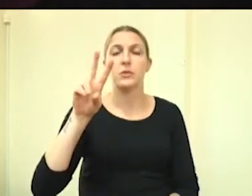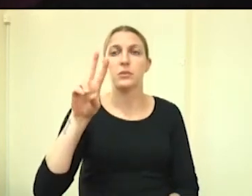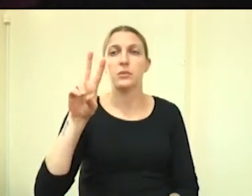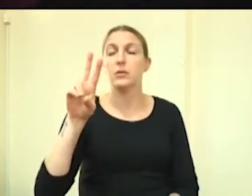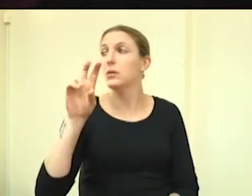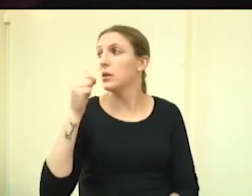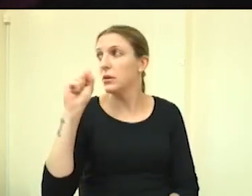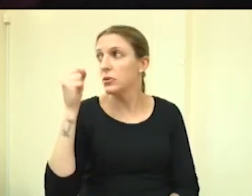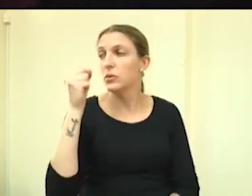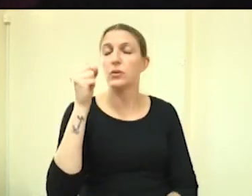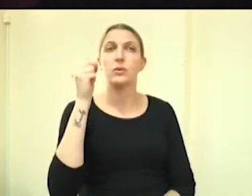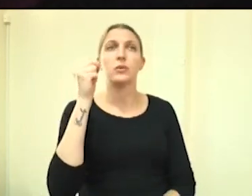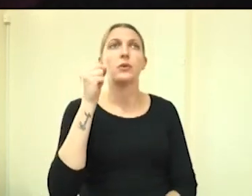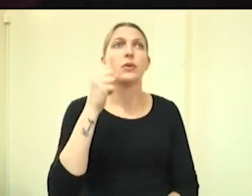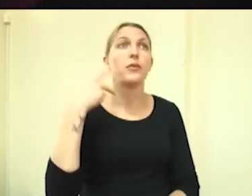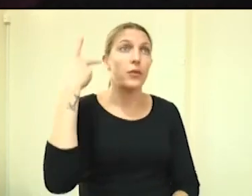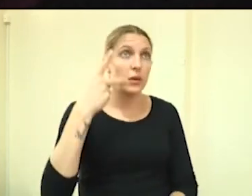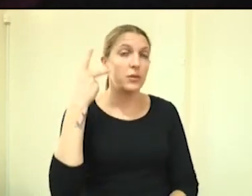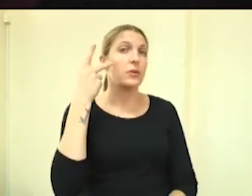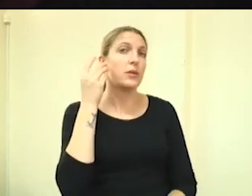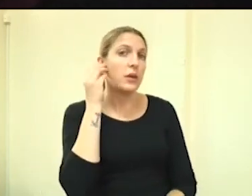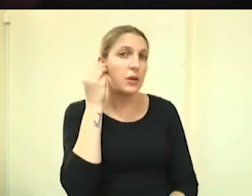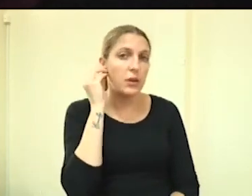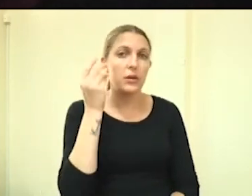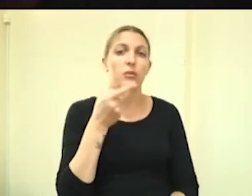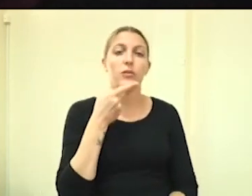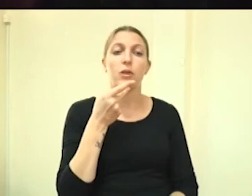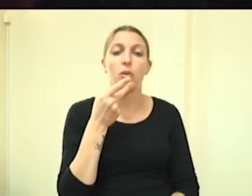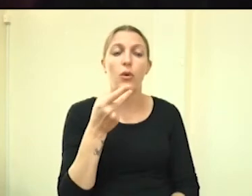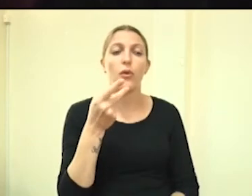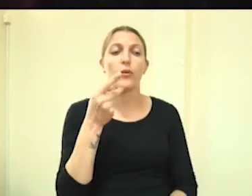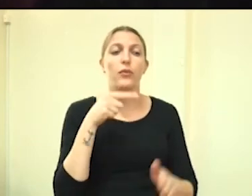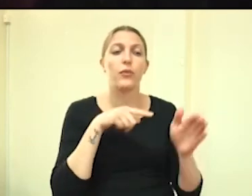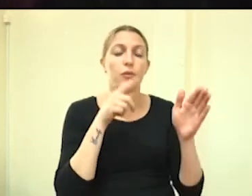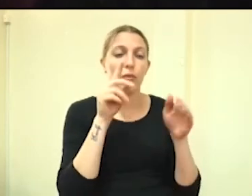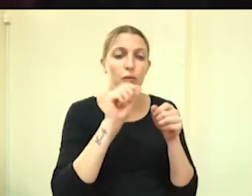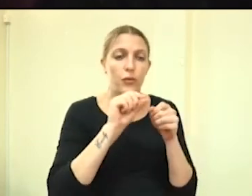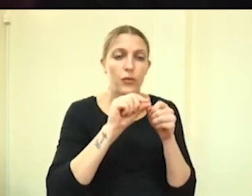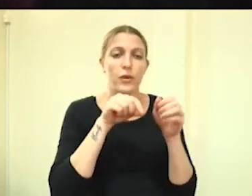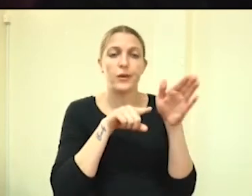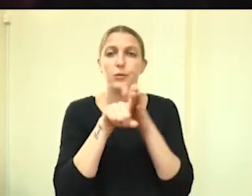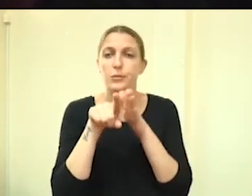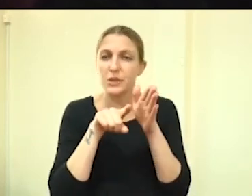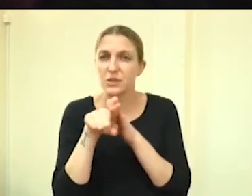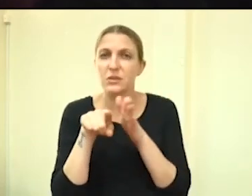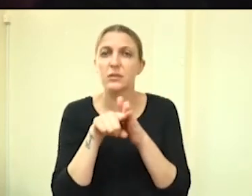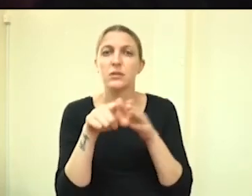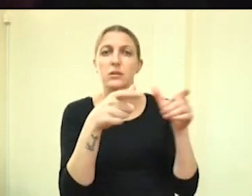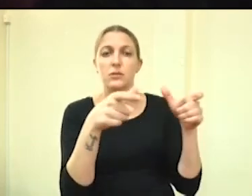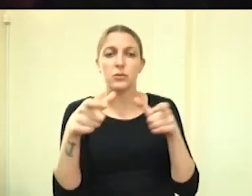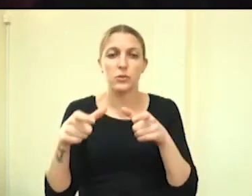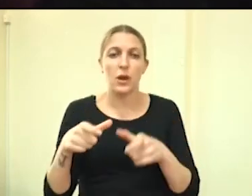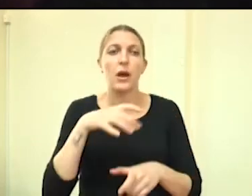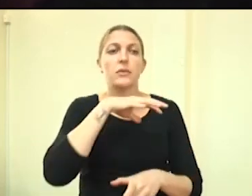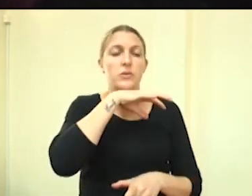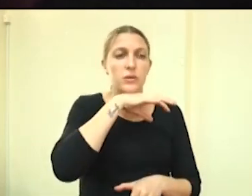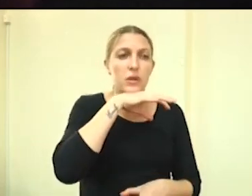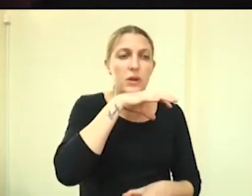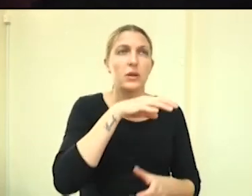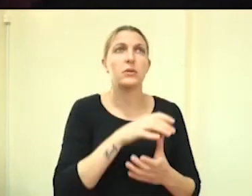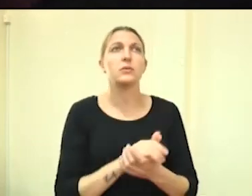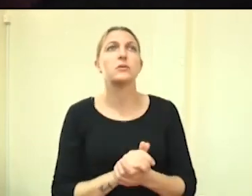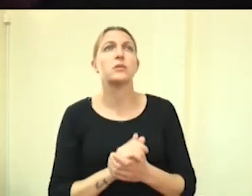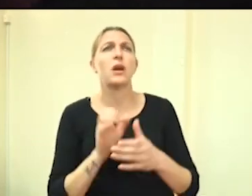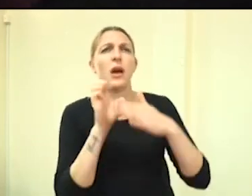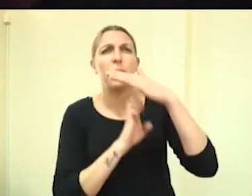fazer uma verificação das áreas, viu-se que não havia uma congruência dos valores e a empresa até se propõe a doar mais